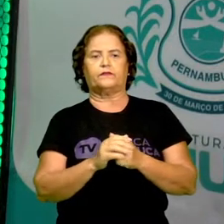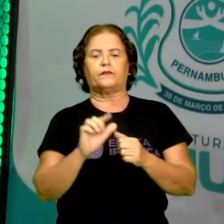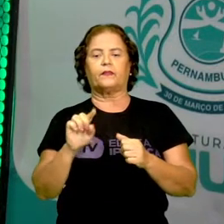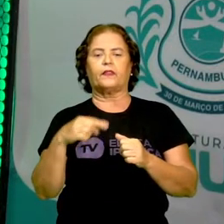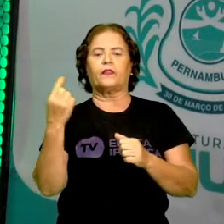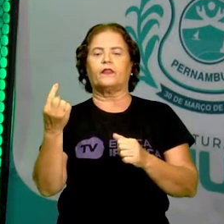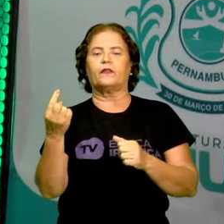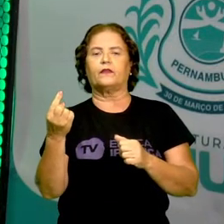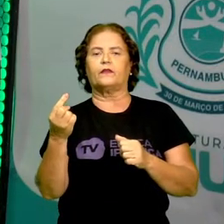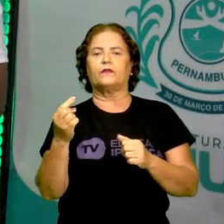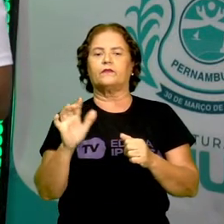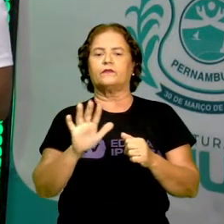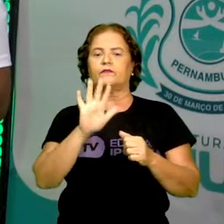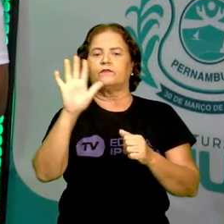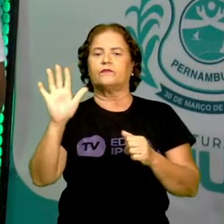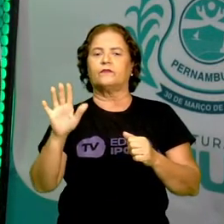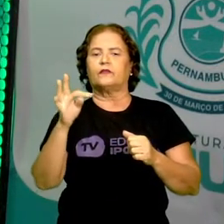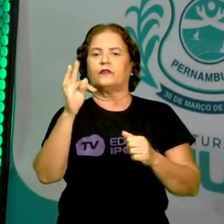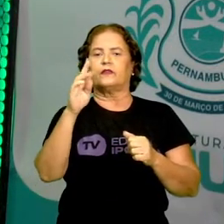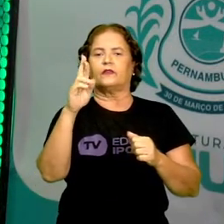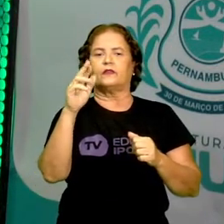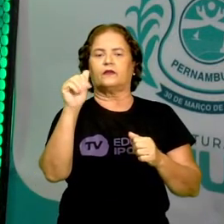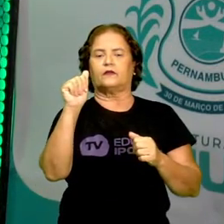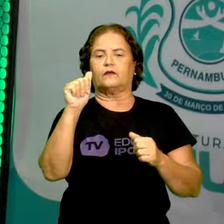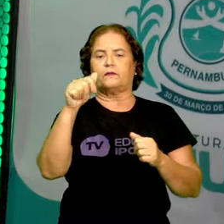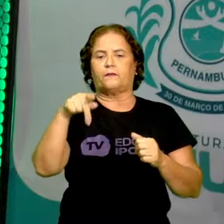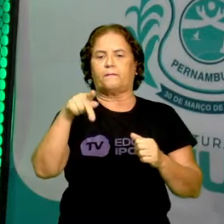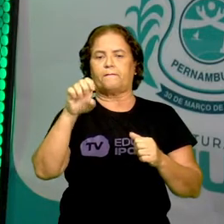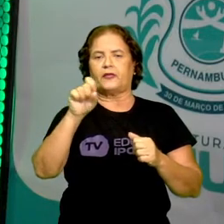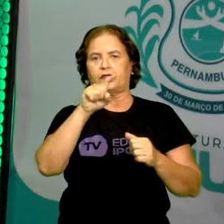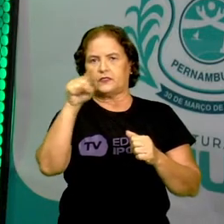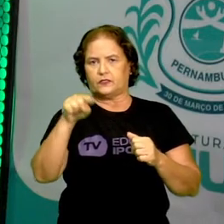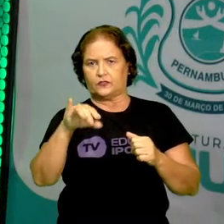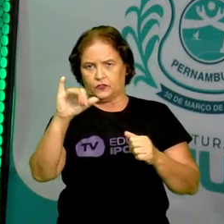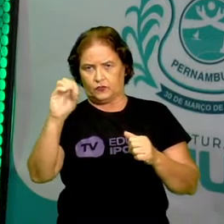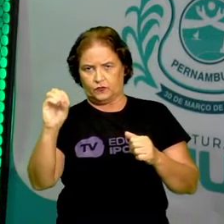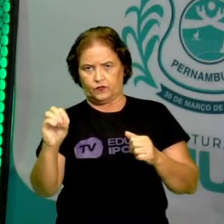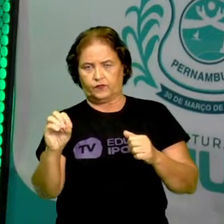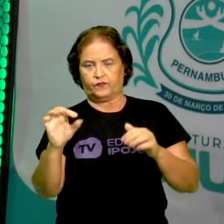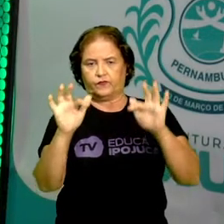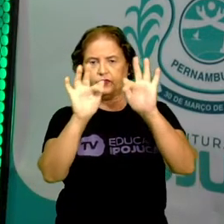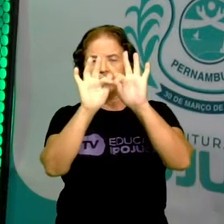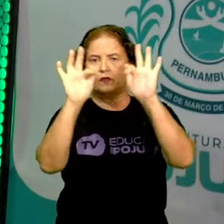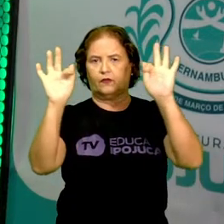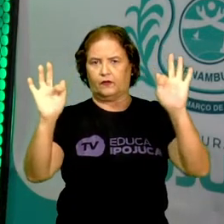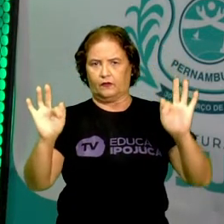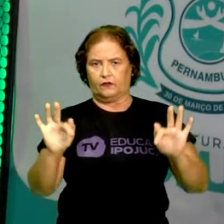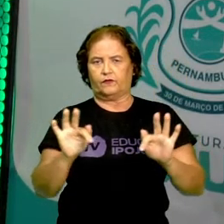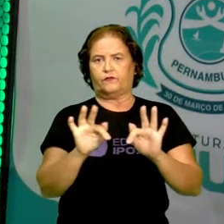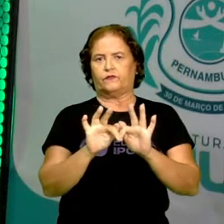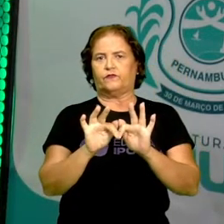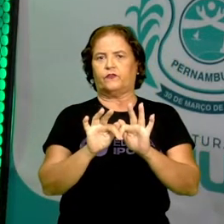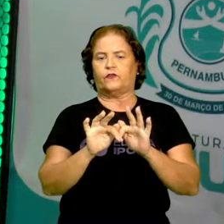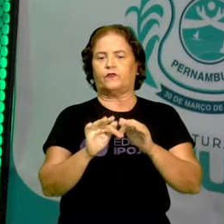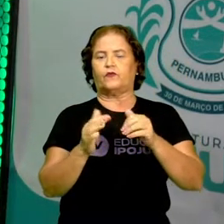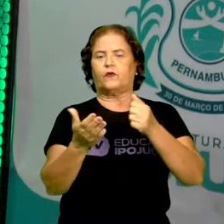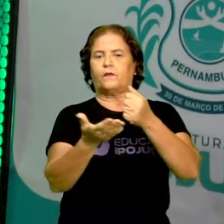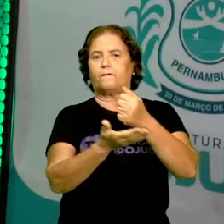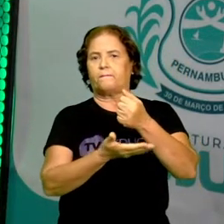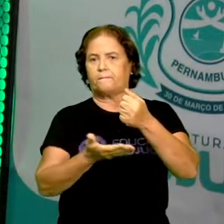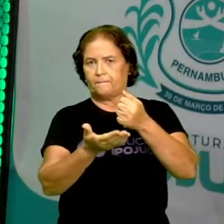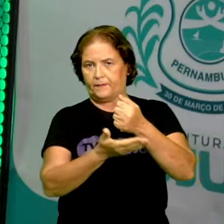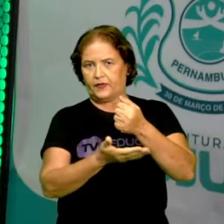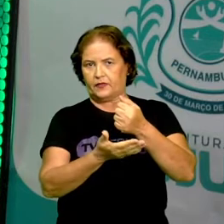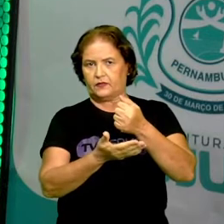Próxima figura é o trapézio. O trapézio, a fórmula do área do trapézio é base maior,